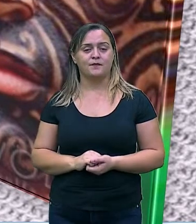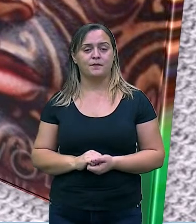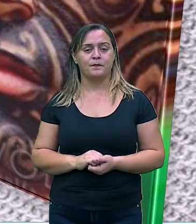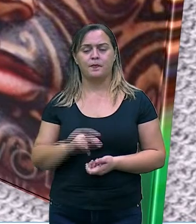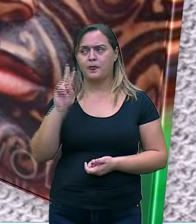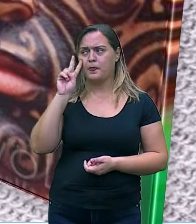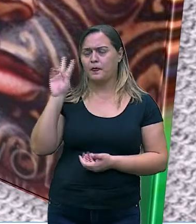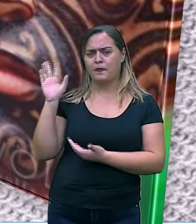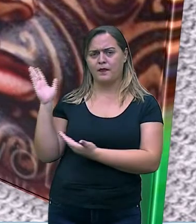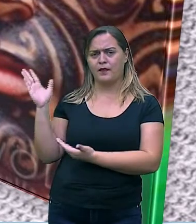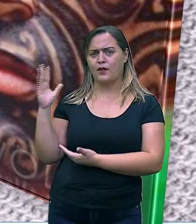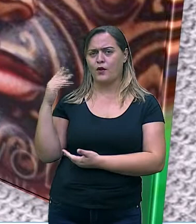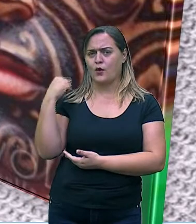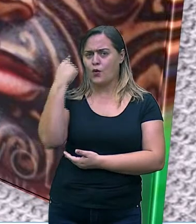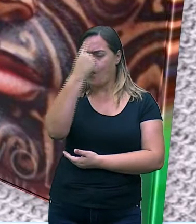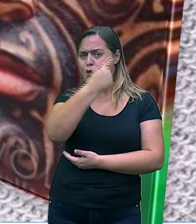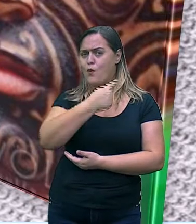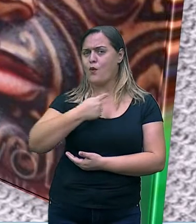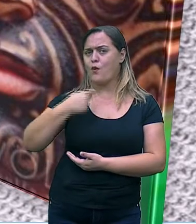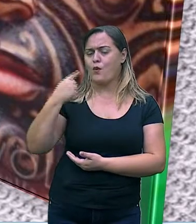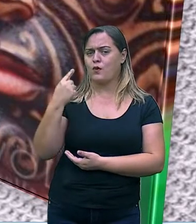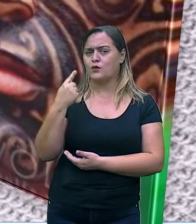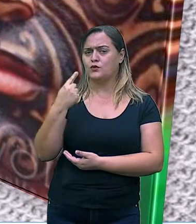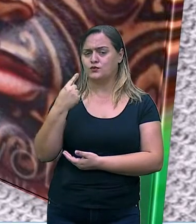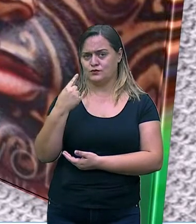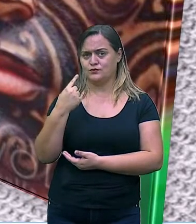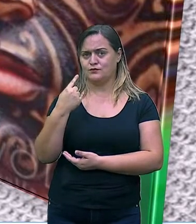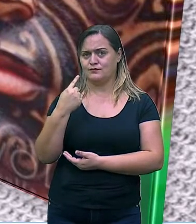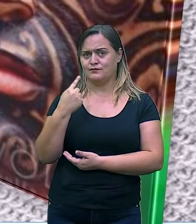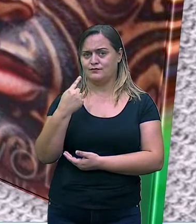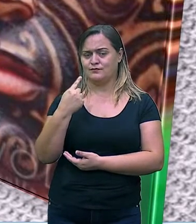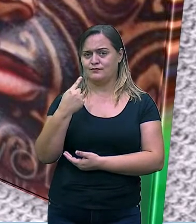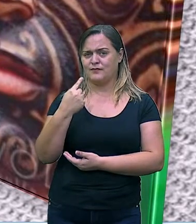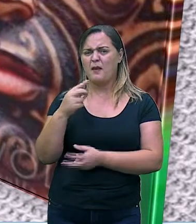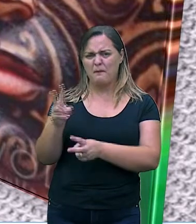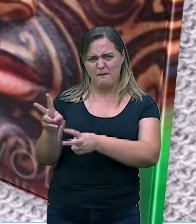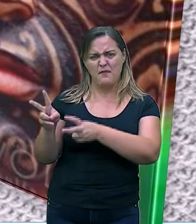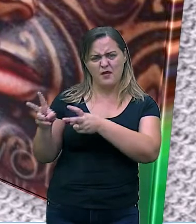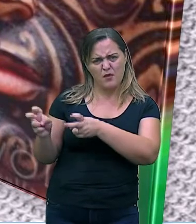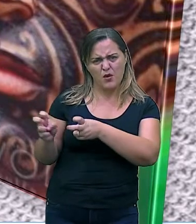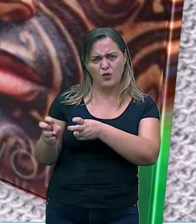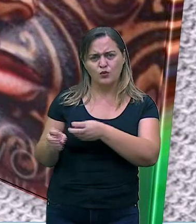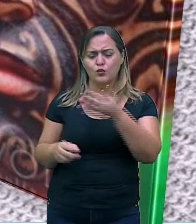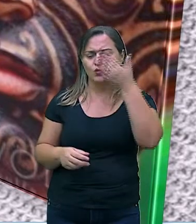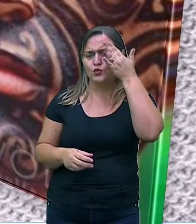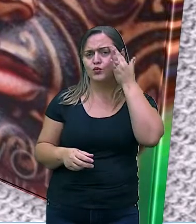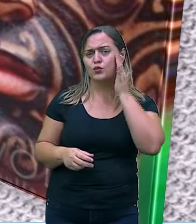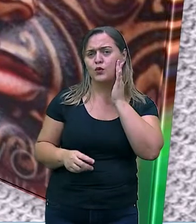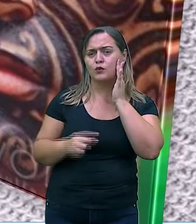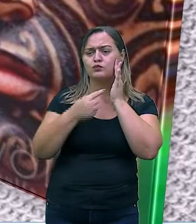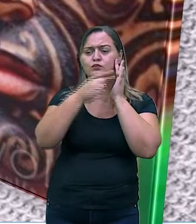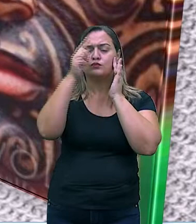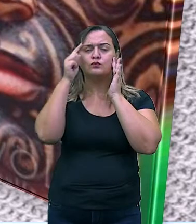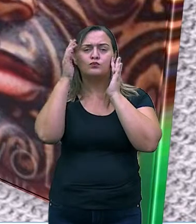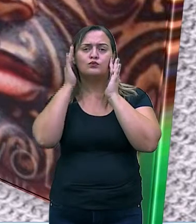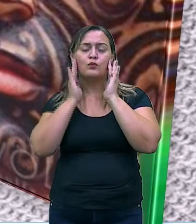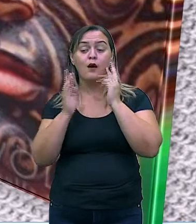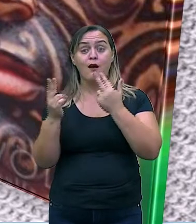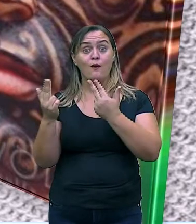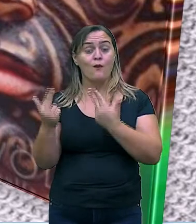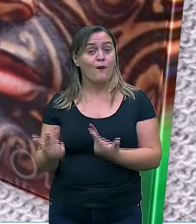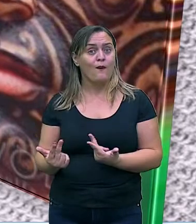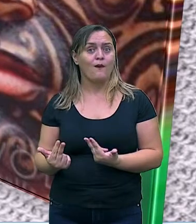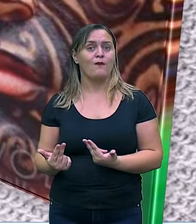O padrão é que desenhado de um lado do rosto é repetido também do outro. Da mesma forma, de um lado, continua do outro,